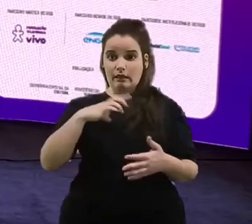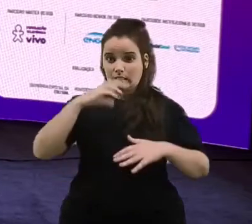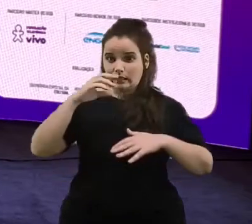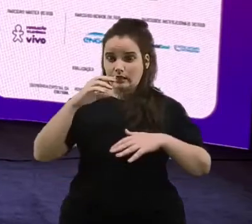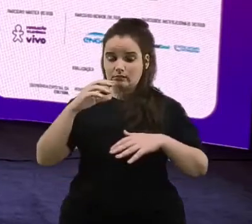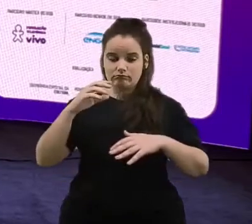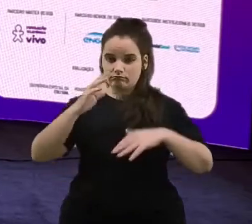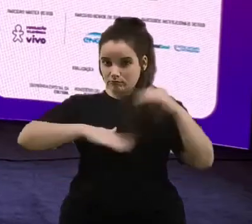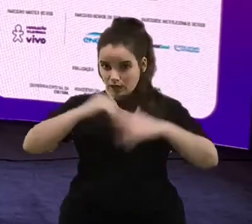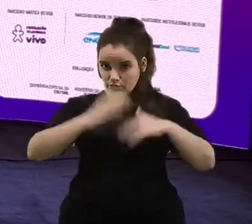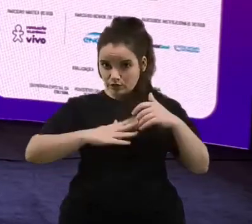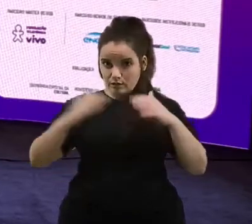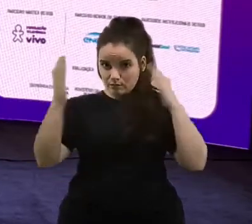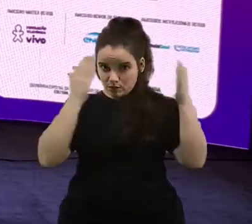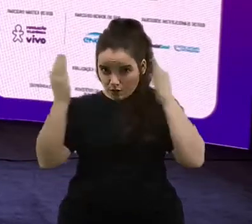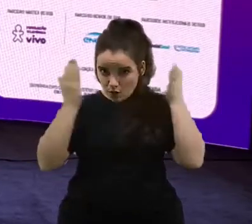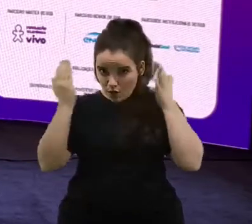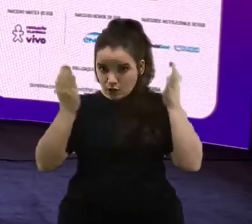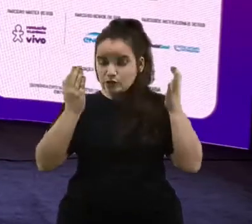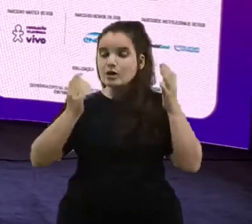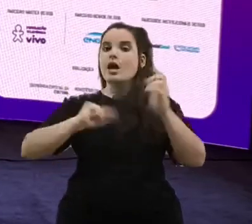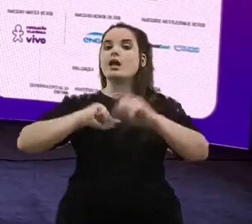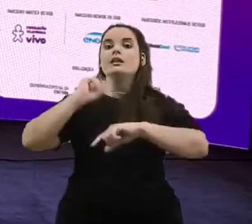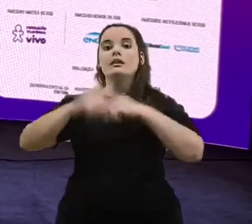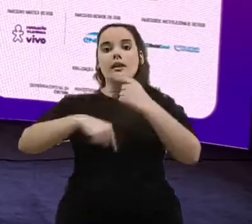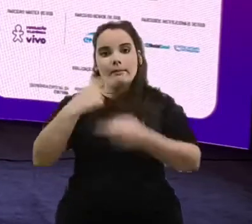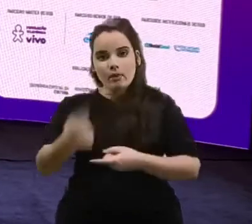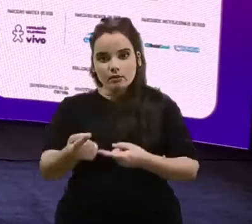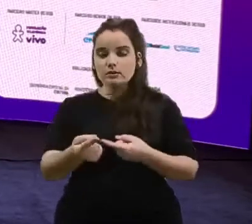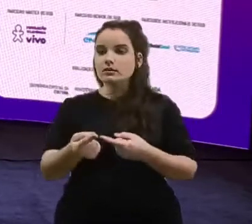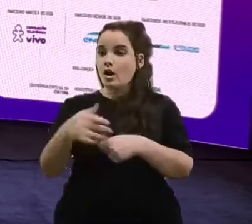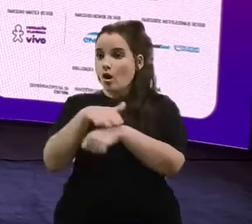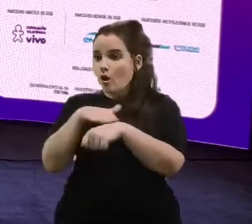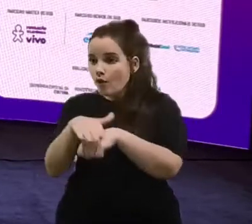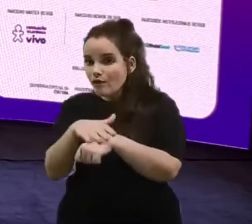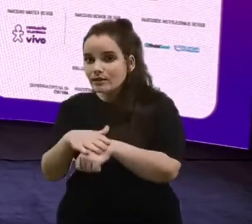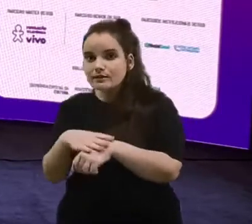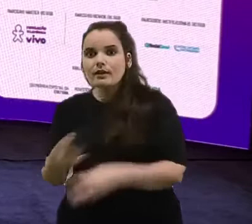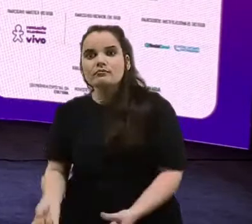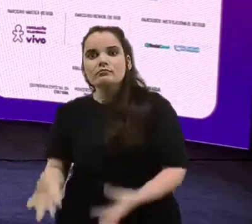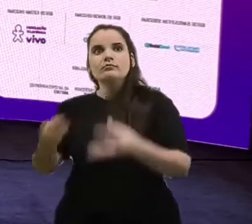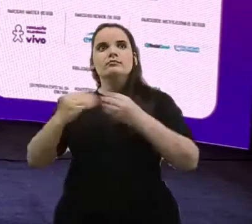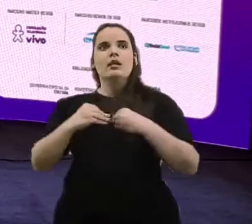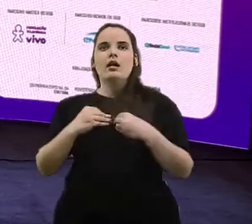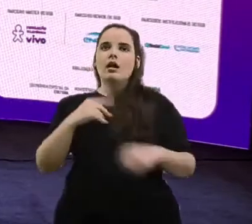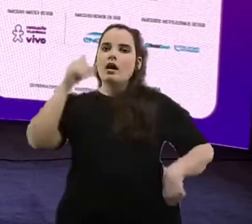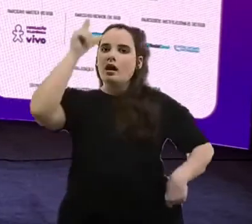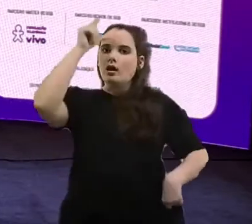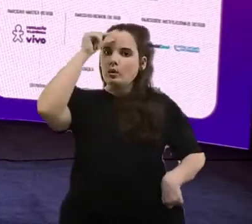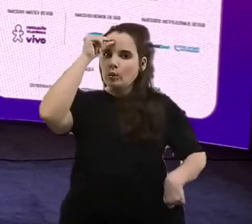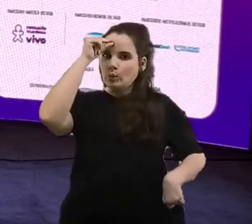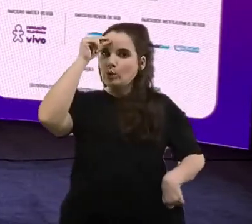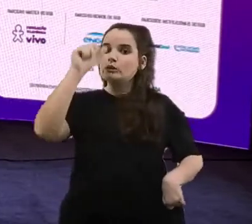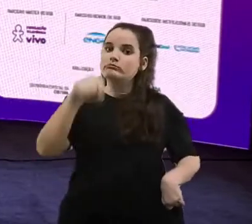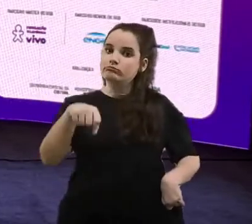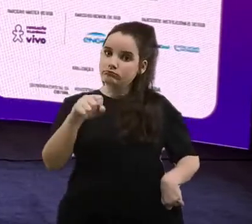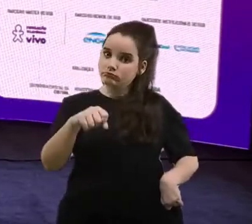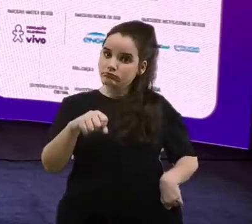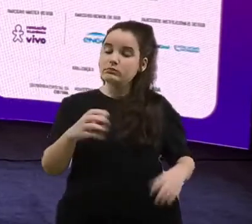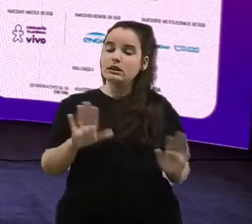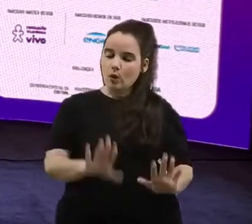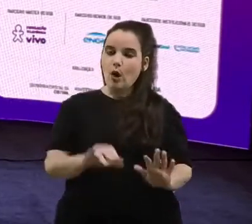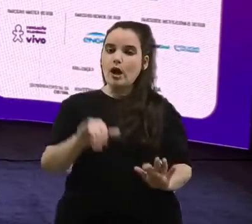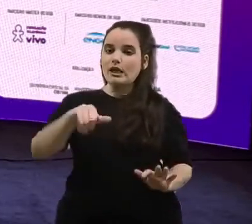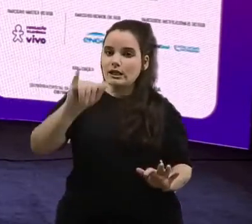de uma conversa com a Yupper. É muito bom frisar também de que a Yupper, em nenhum momento, ela é